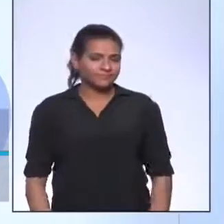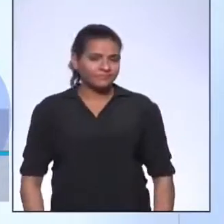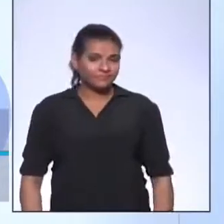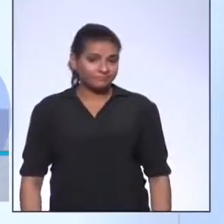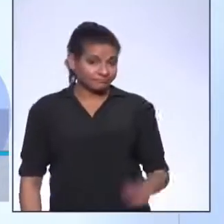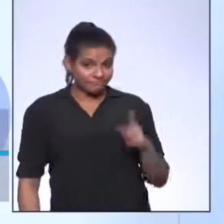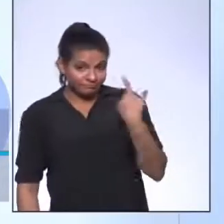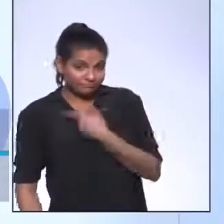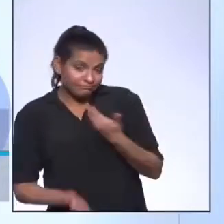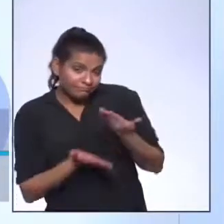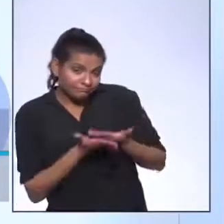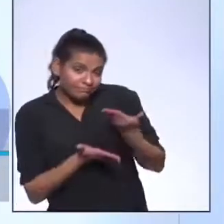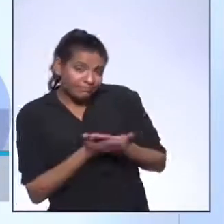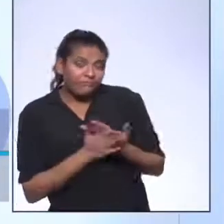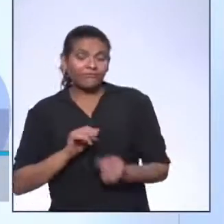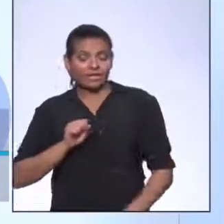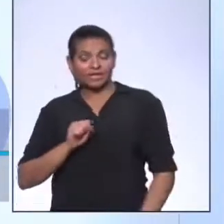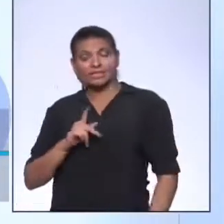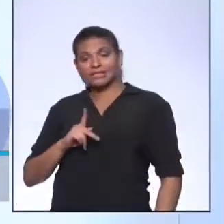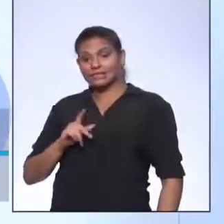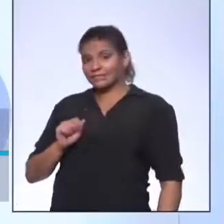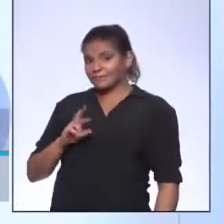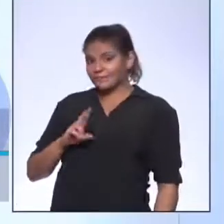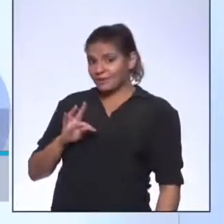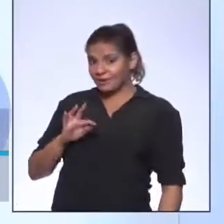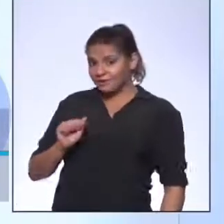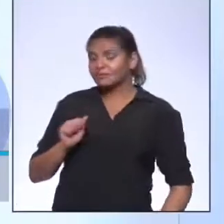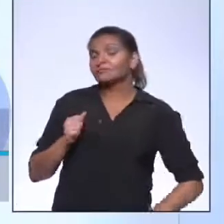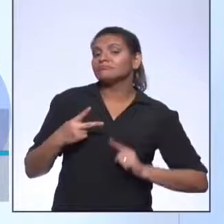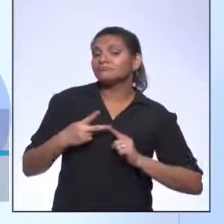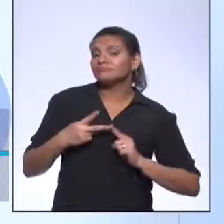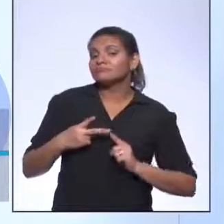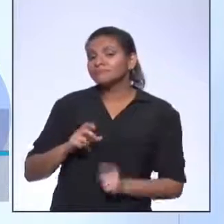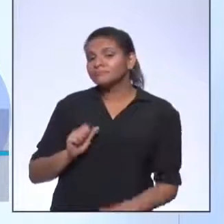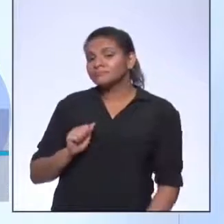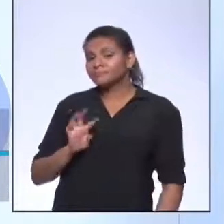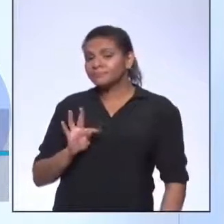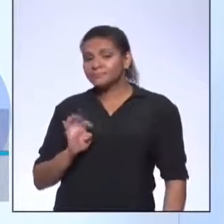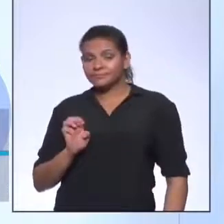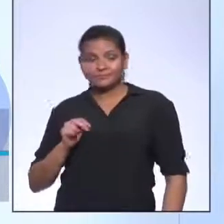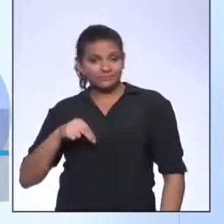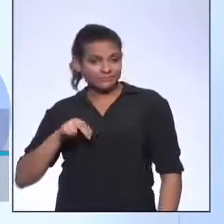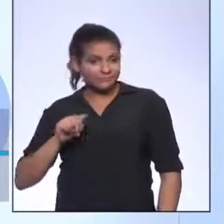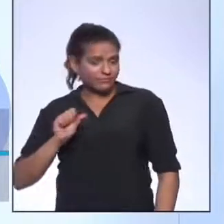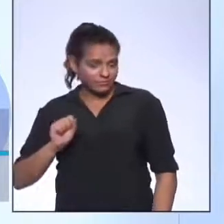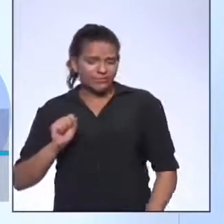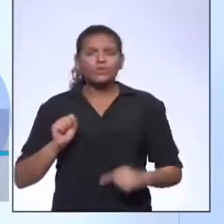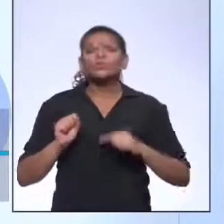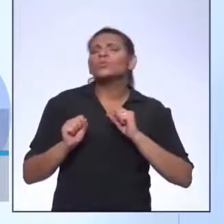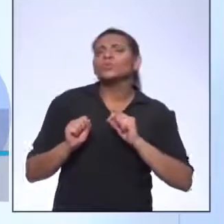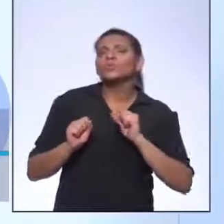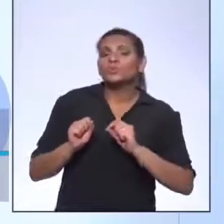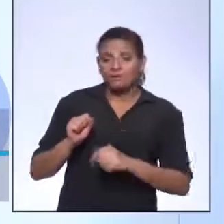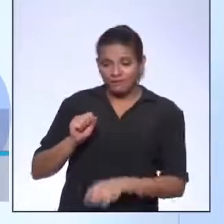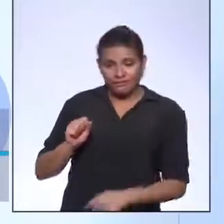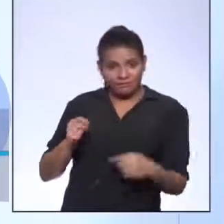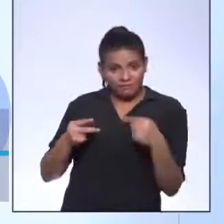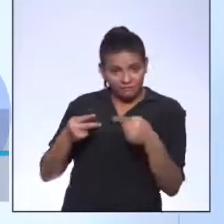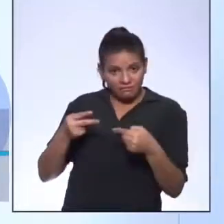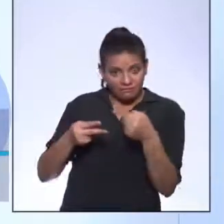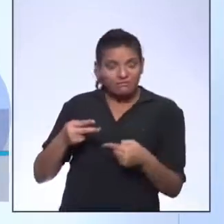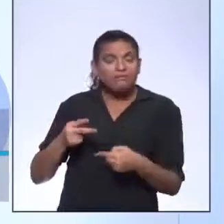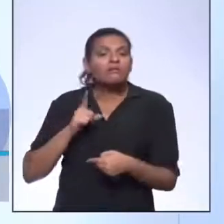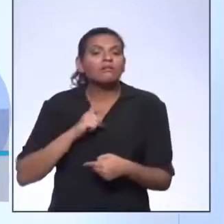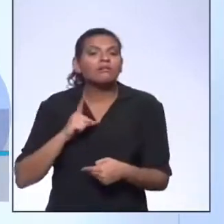tem uma característica mais de guerra. São povos que, desde criança, eles já nascem para a guerra. Inclusive, os